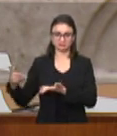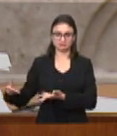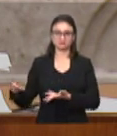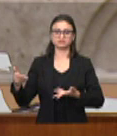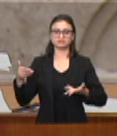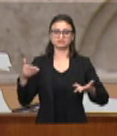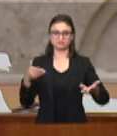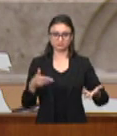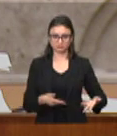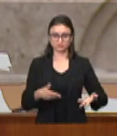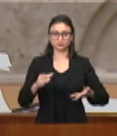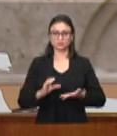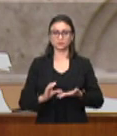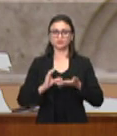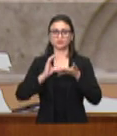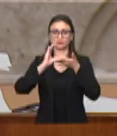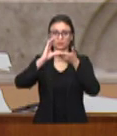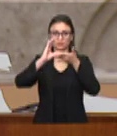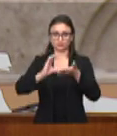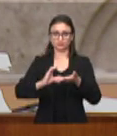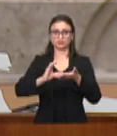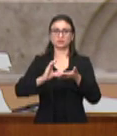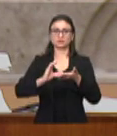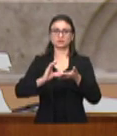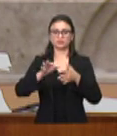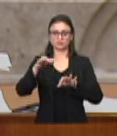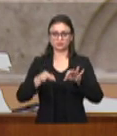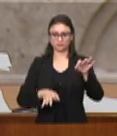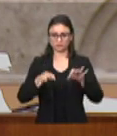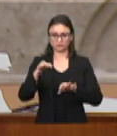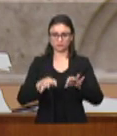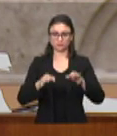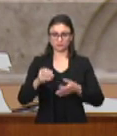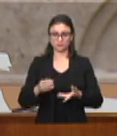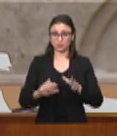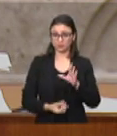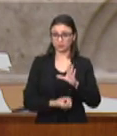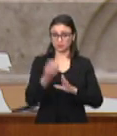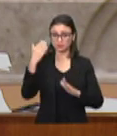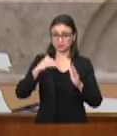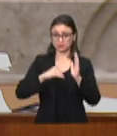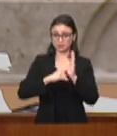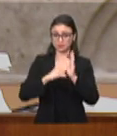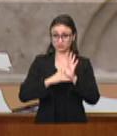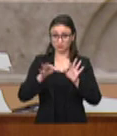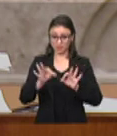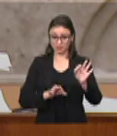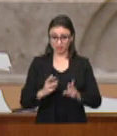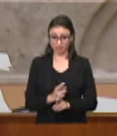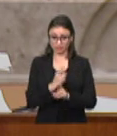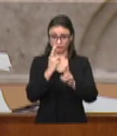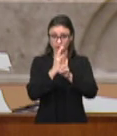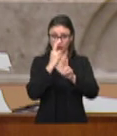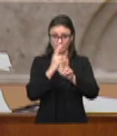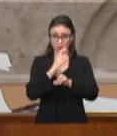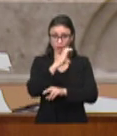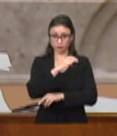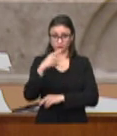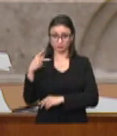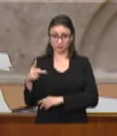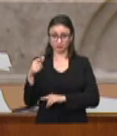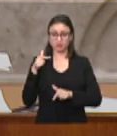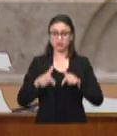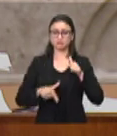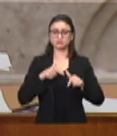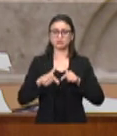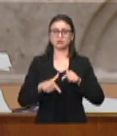presidir a comissão de juristas criada pelo Senado para preparar a reforma do Código Penal, cujos